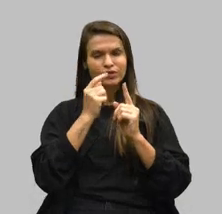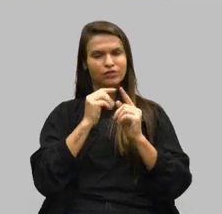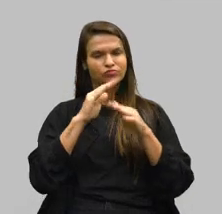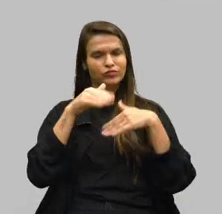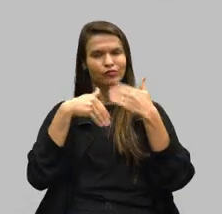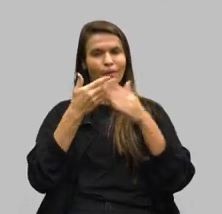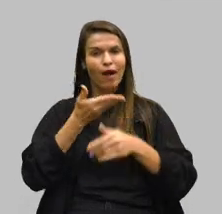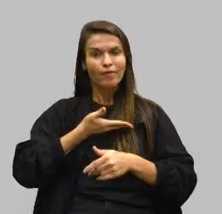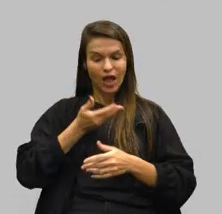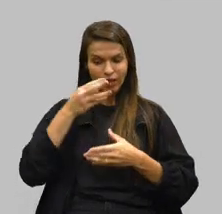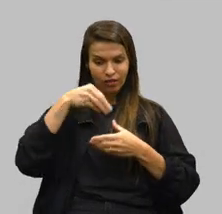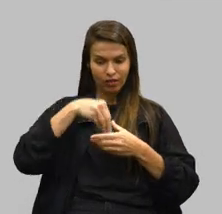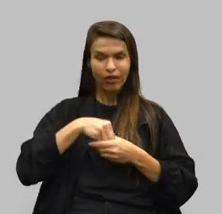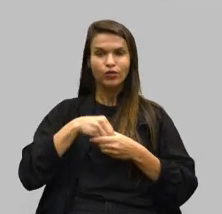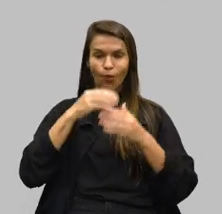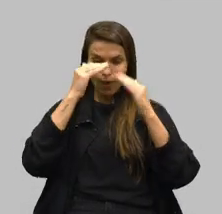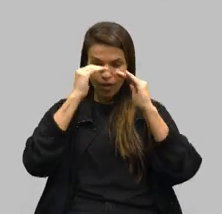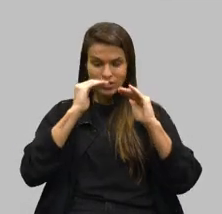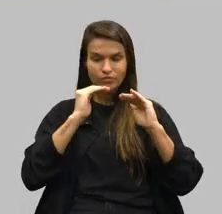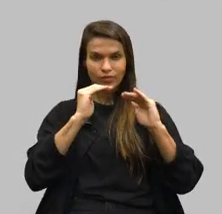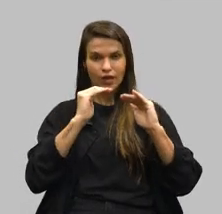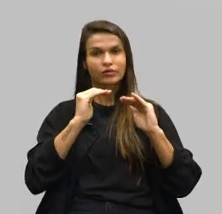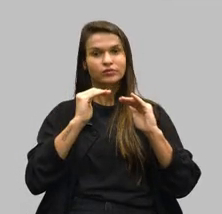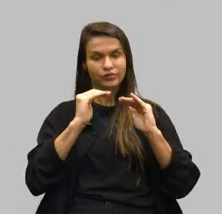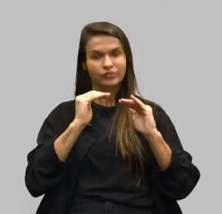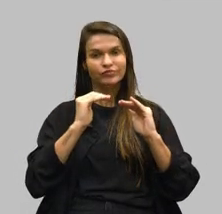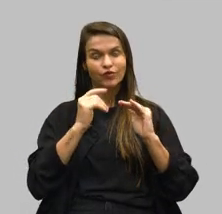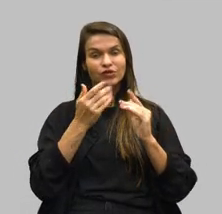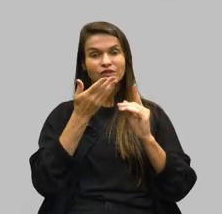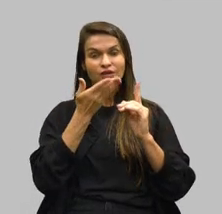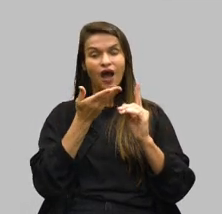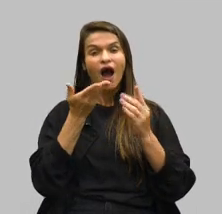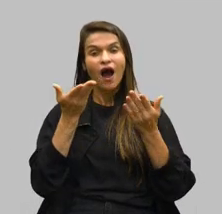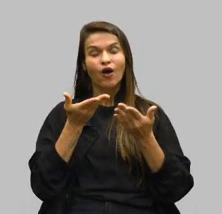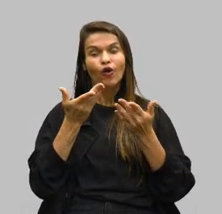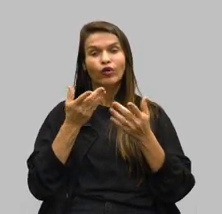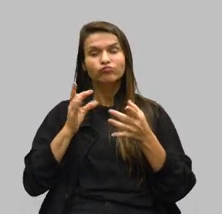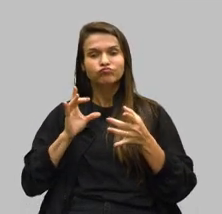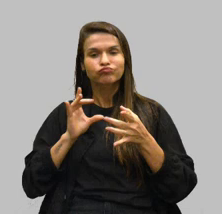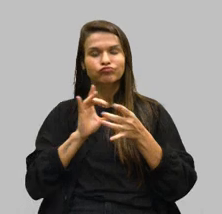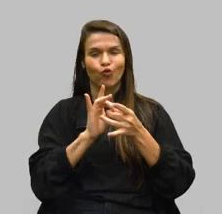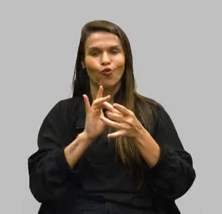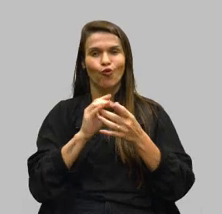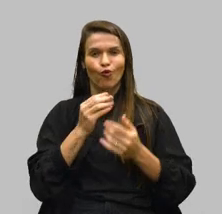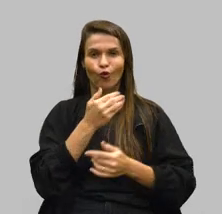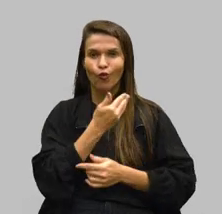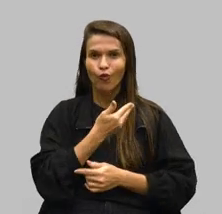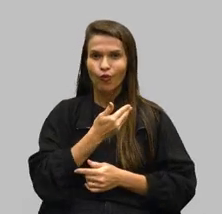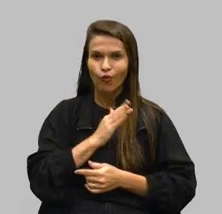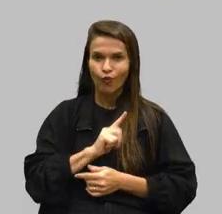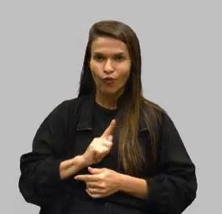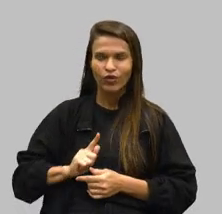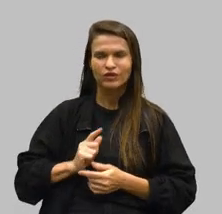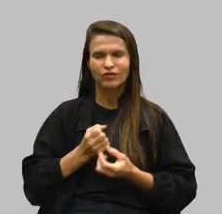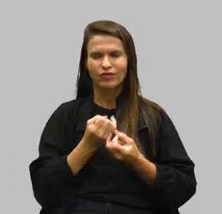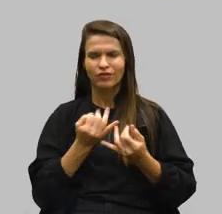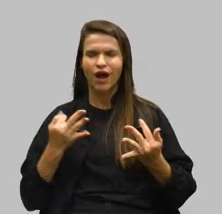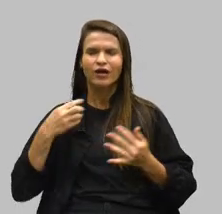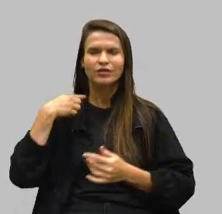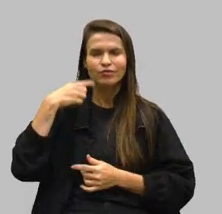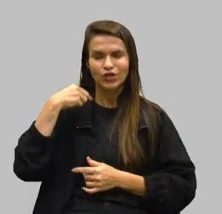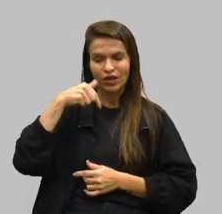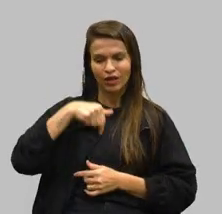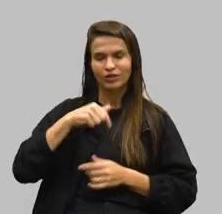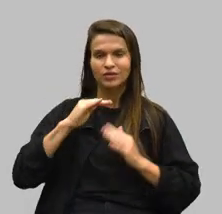uma amizade aqui dentro um respeito muito grande então você agora vai conseguir conectar o governo com muitos dos deputados e das deputadas desta